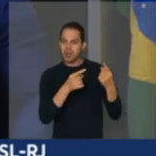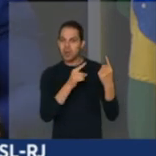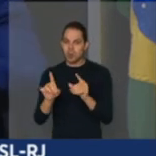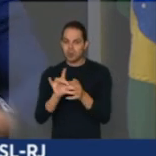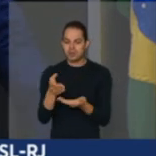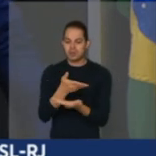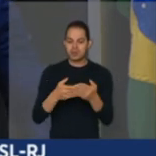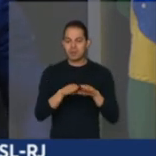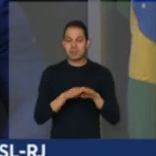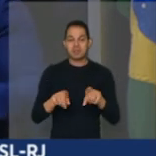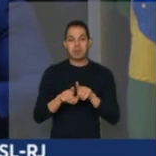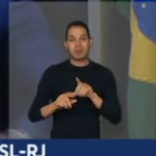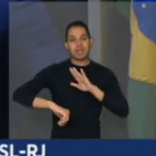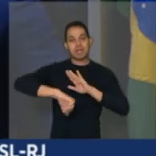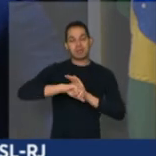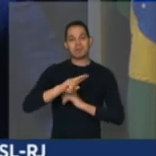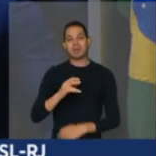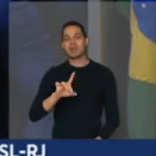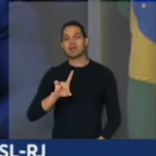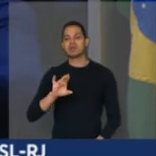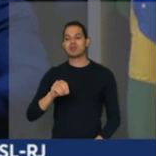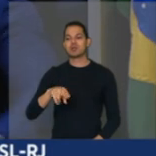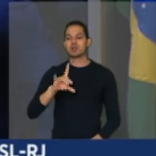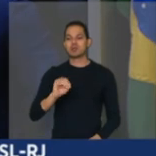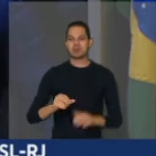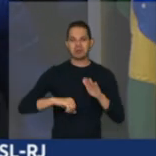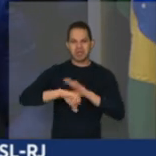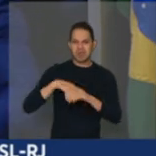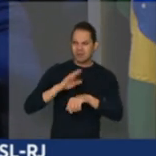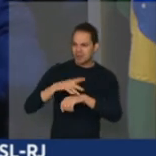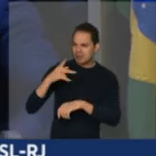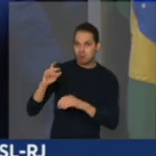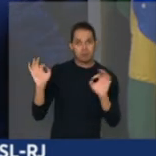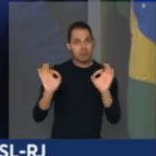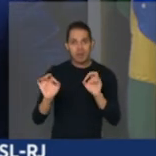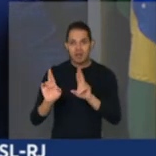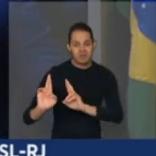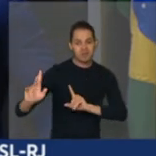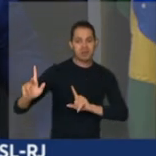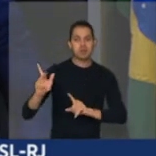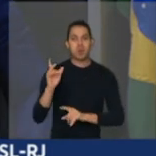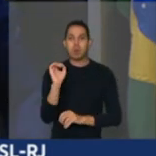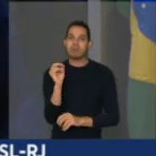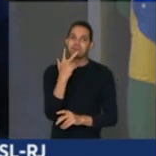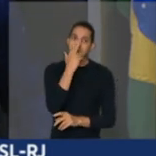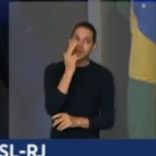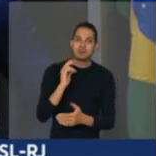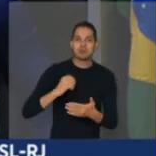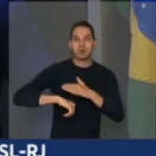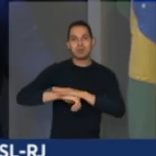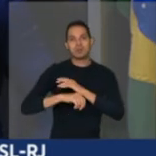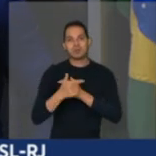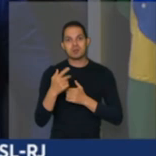democrático de direito e cruza de onde e não foi nenhum desses crimes que ele cometeu ou supostamente a cometido mais